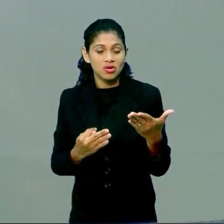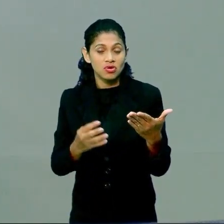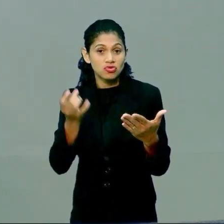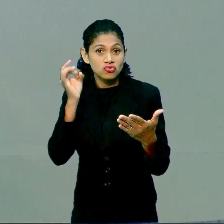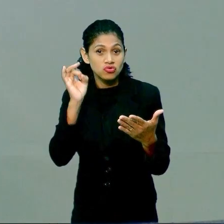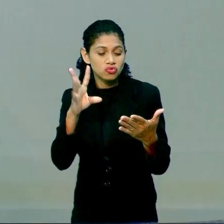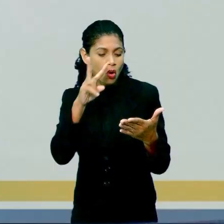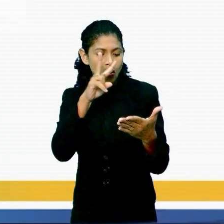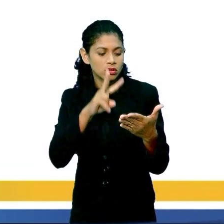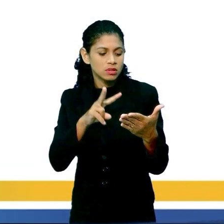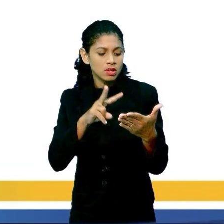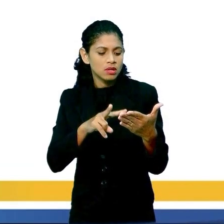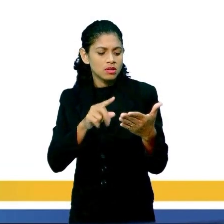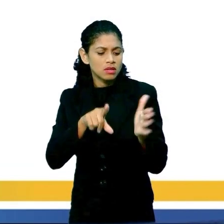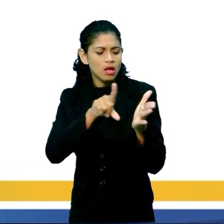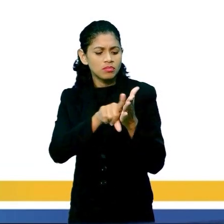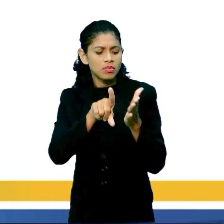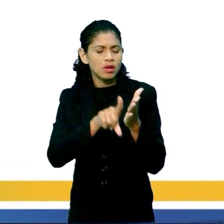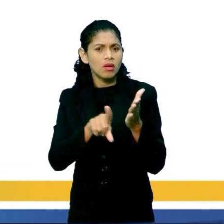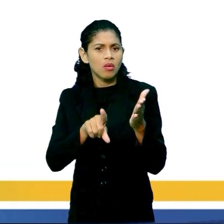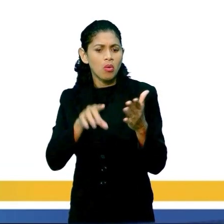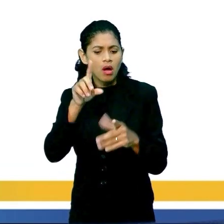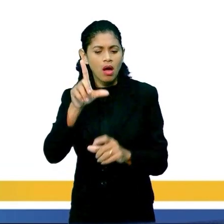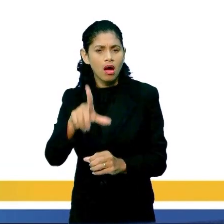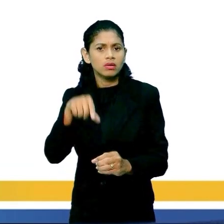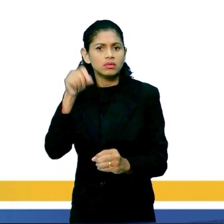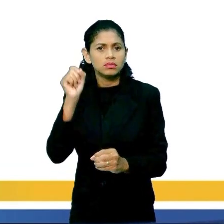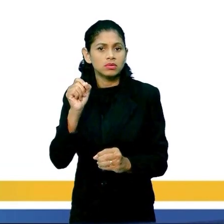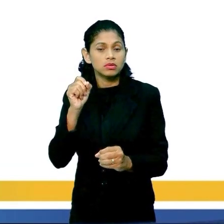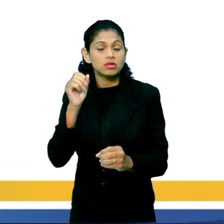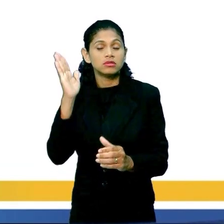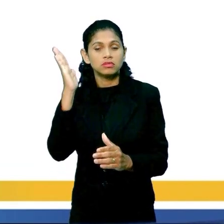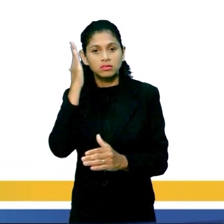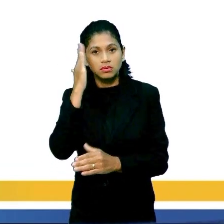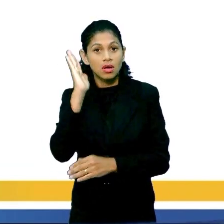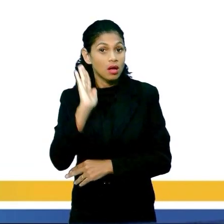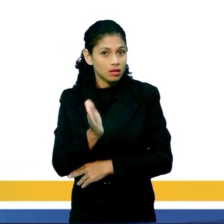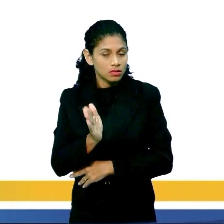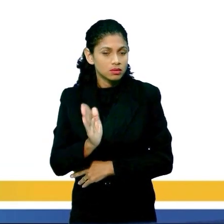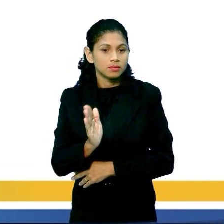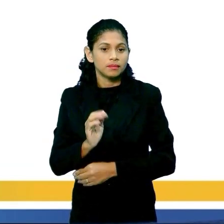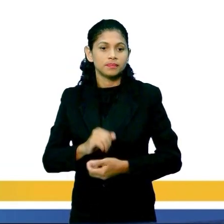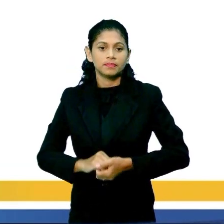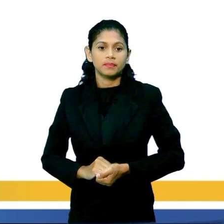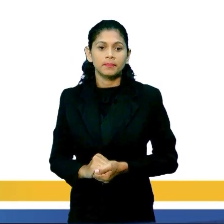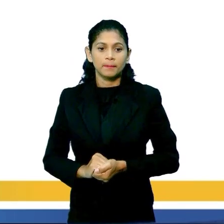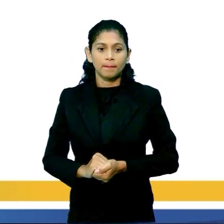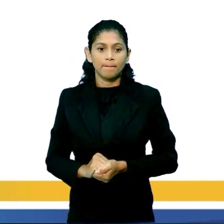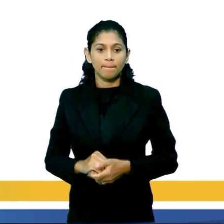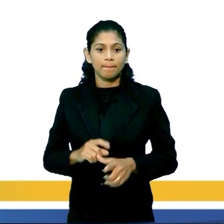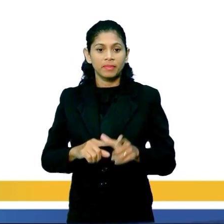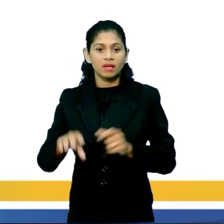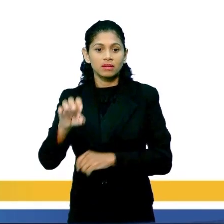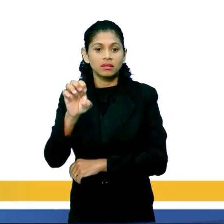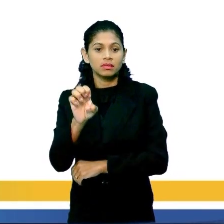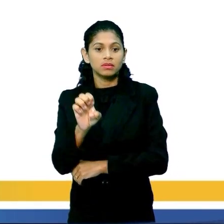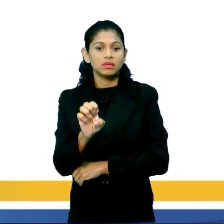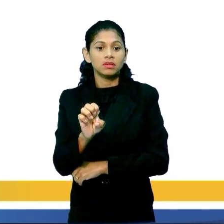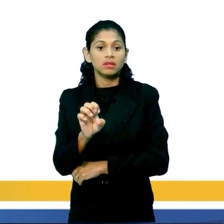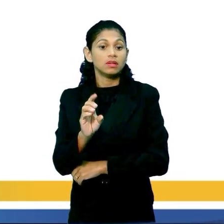associação galera né vamos ver a letra D ali ó os maust tratos psicológicos se caracterizam por ser muito mais visíveis